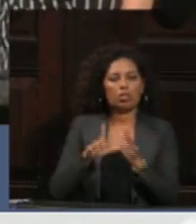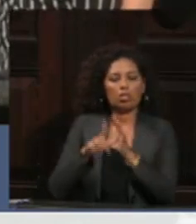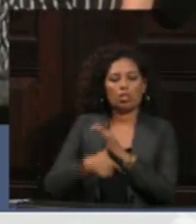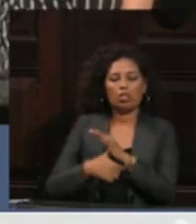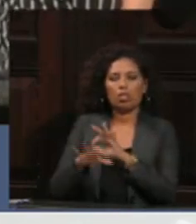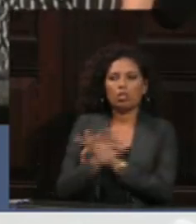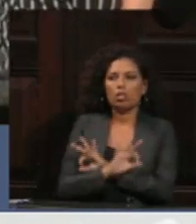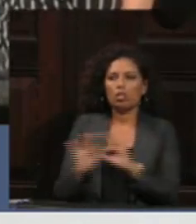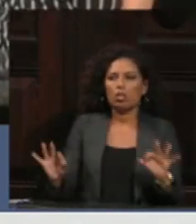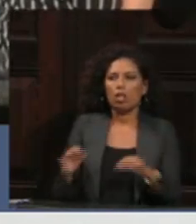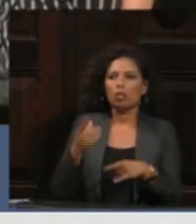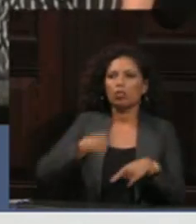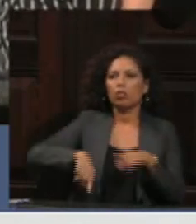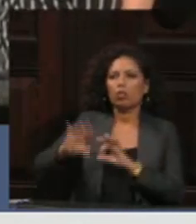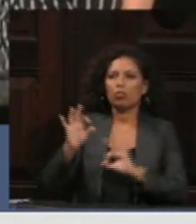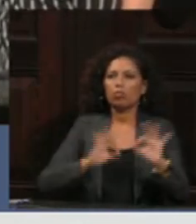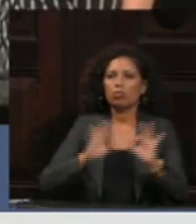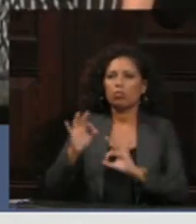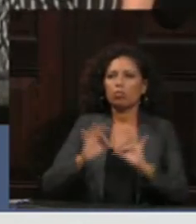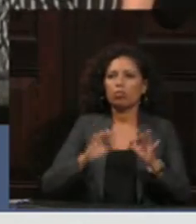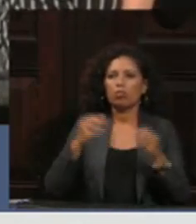decisão judicial